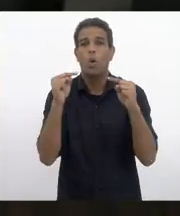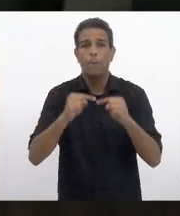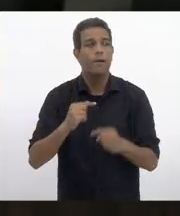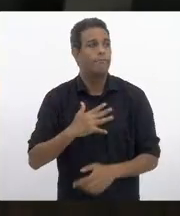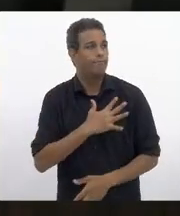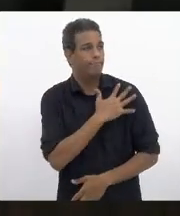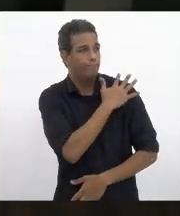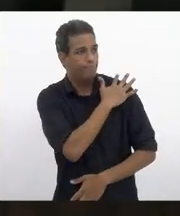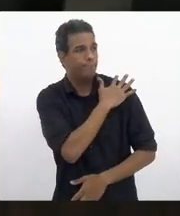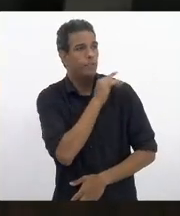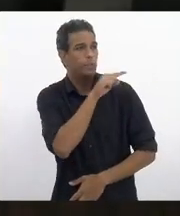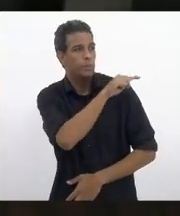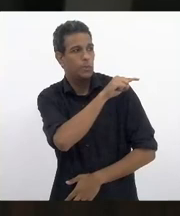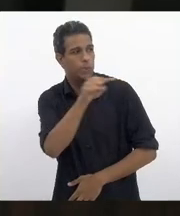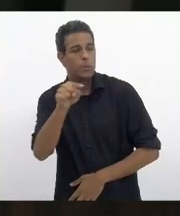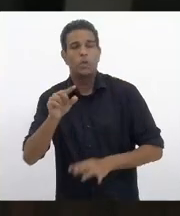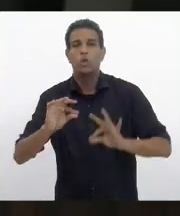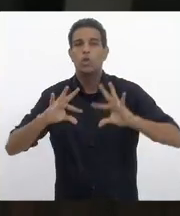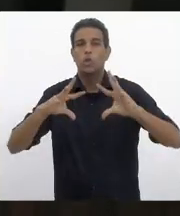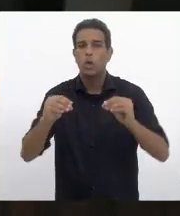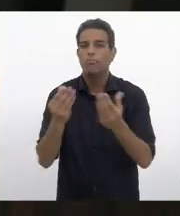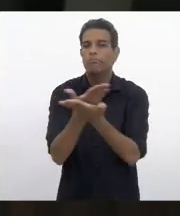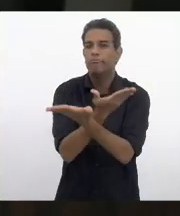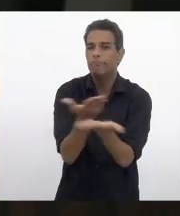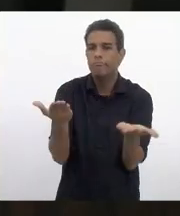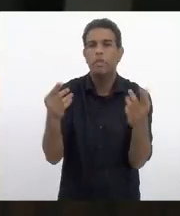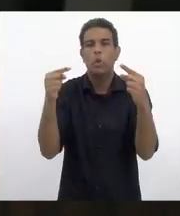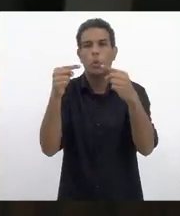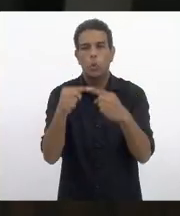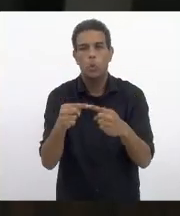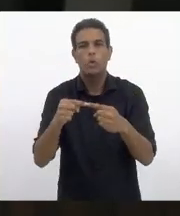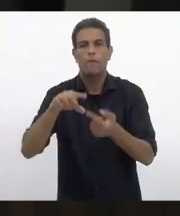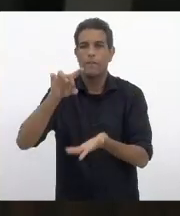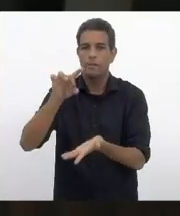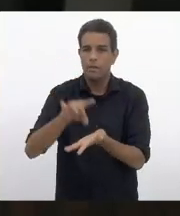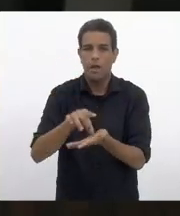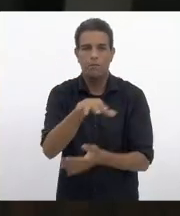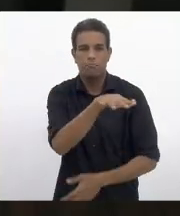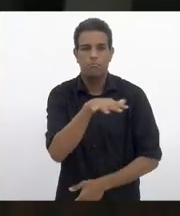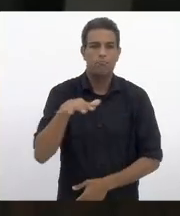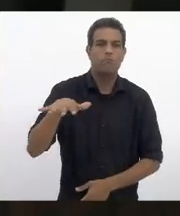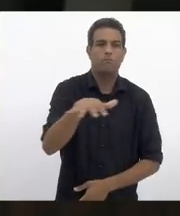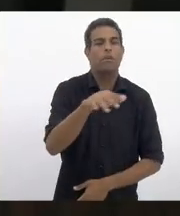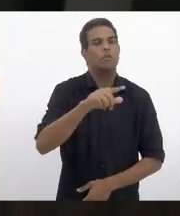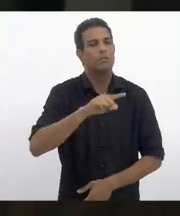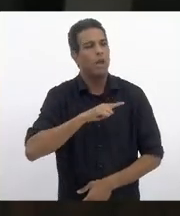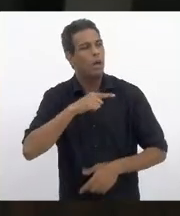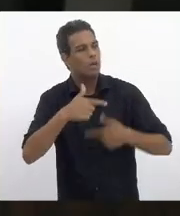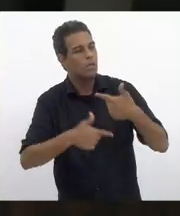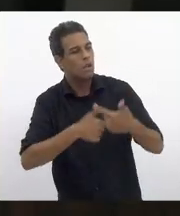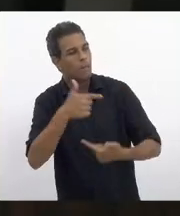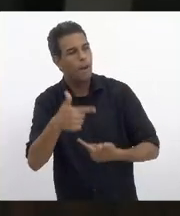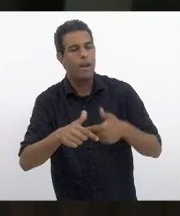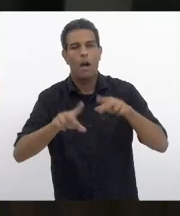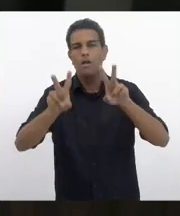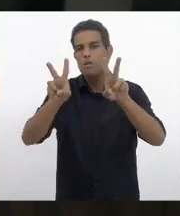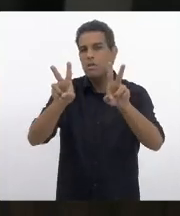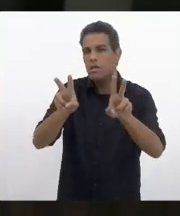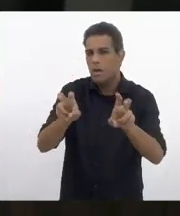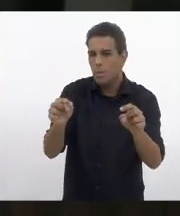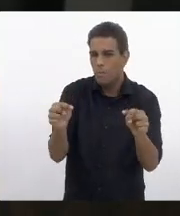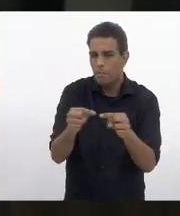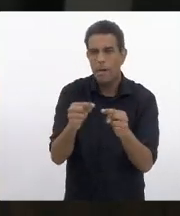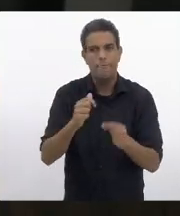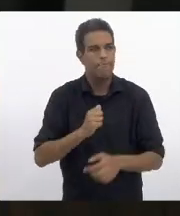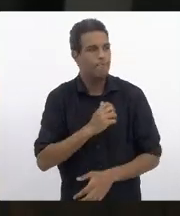Coronel Chauvet e, em seu nome, a todos os oficiais que têm trabalhado neste tema, e o